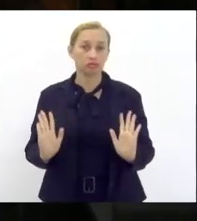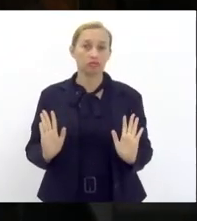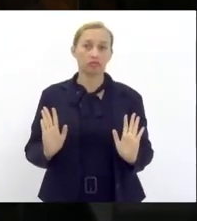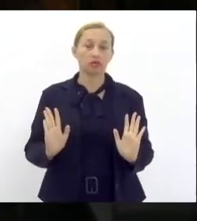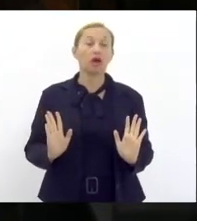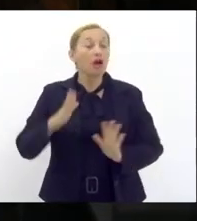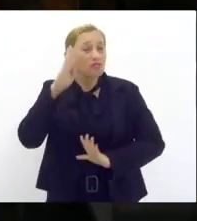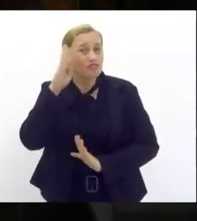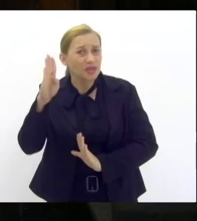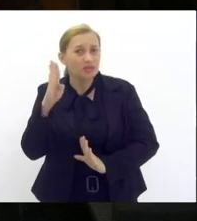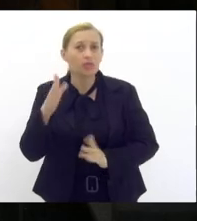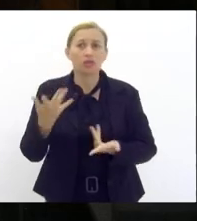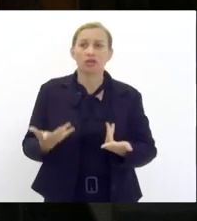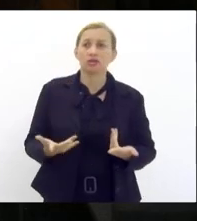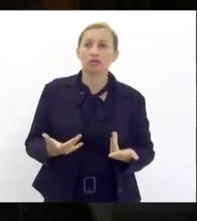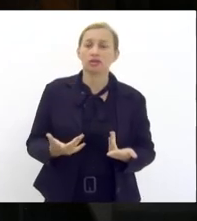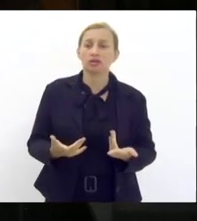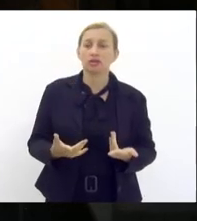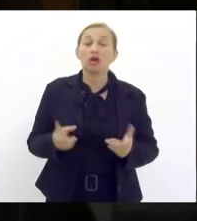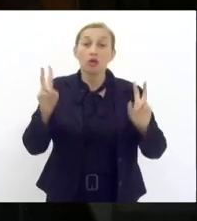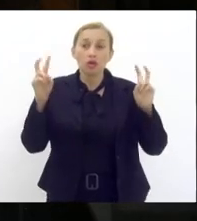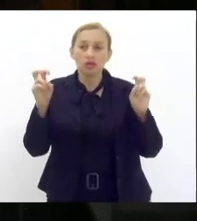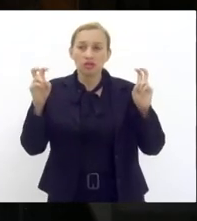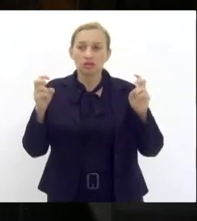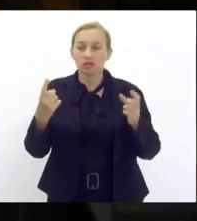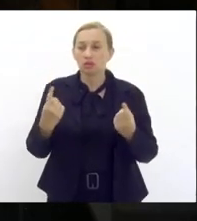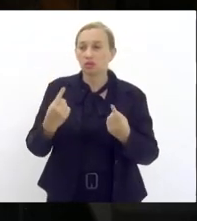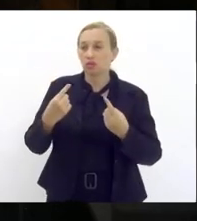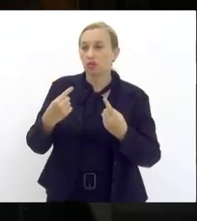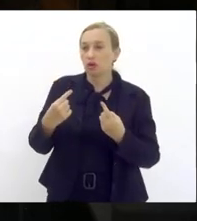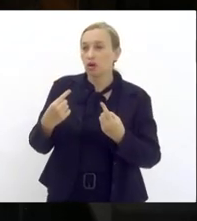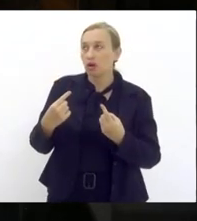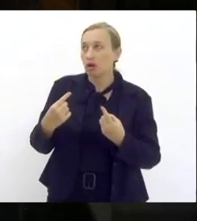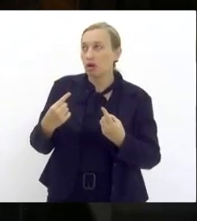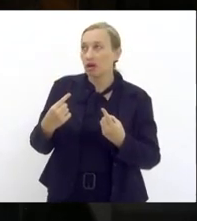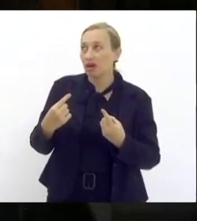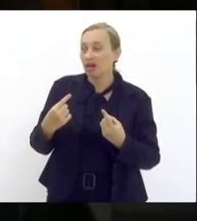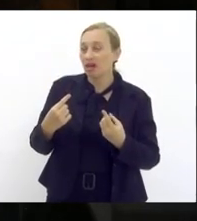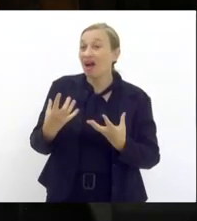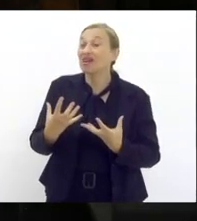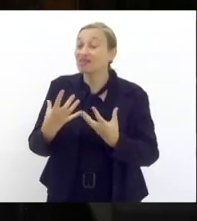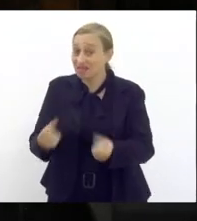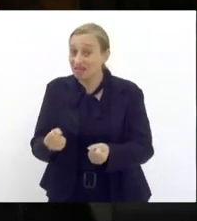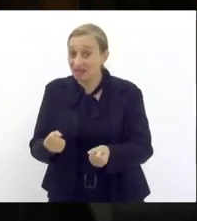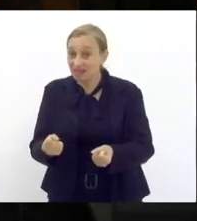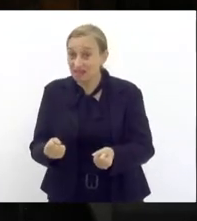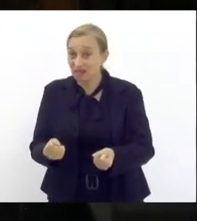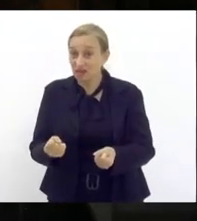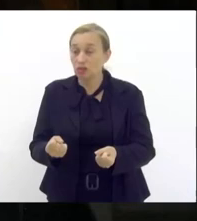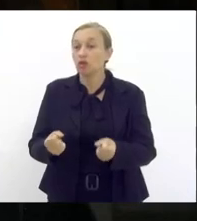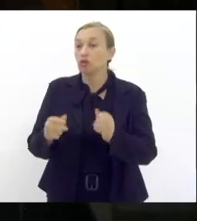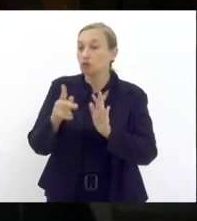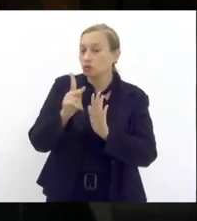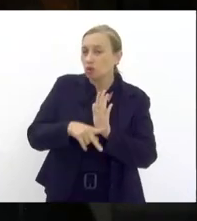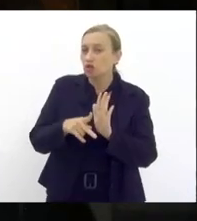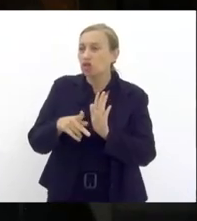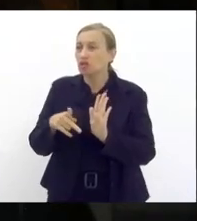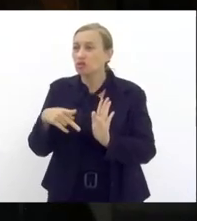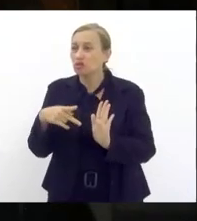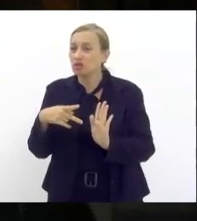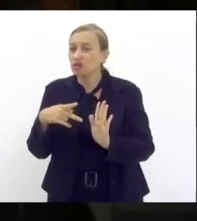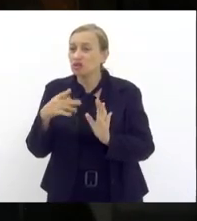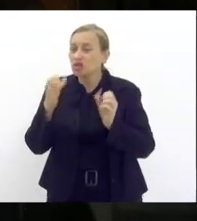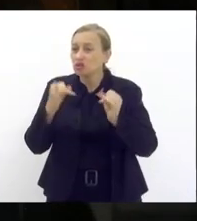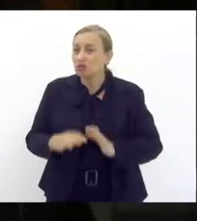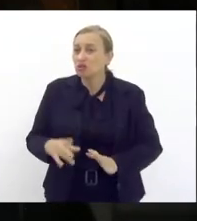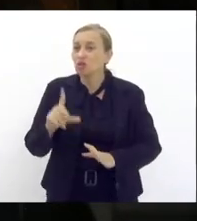E, principalmente, sobre a questão da intolerância. Por quê? Ela, no projeto, diz que